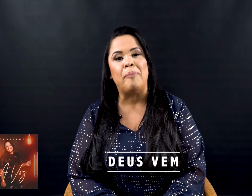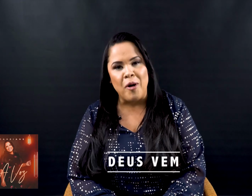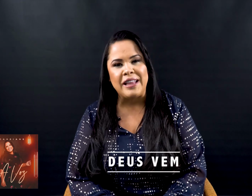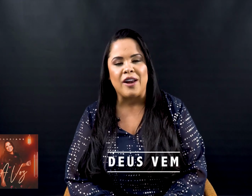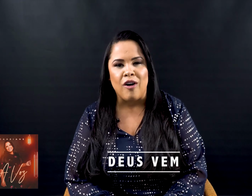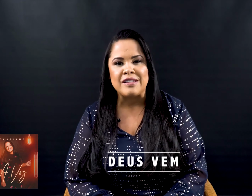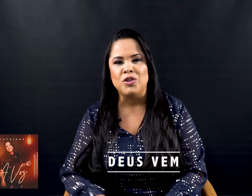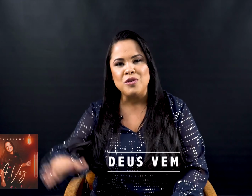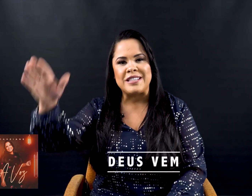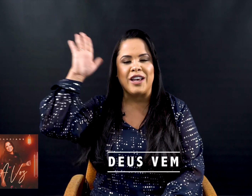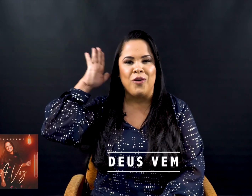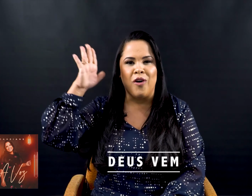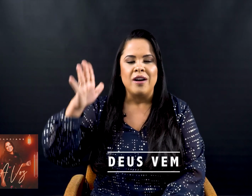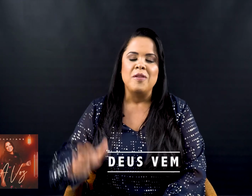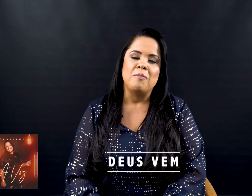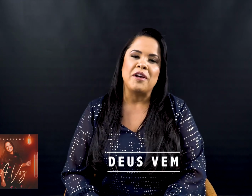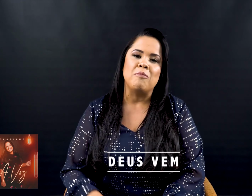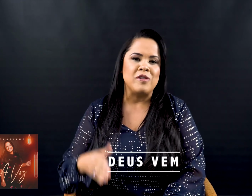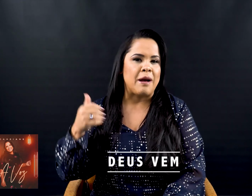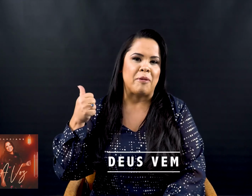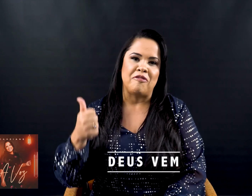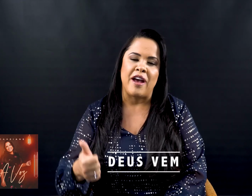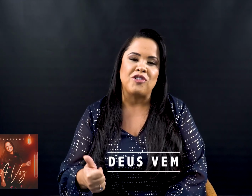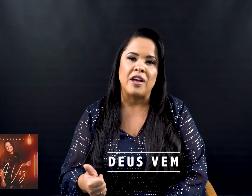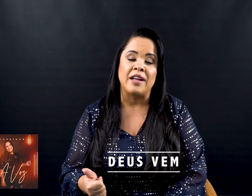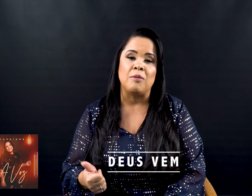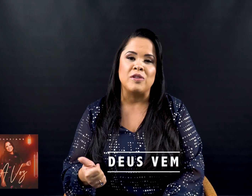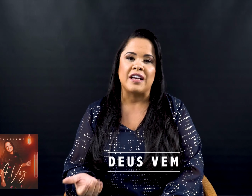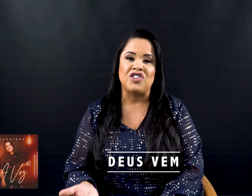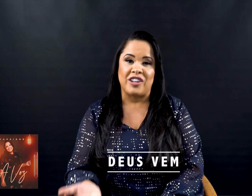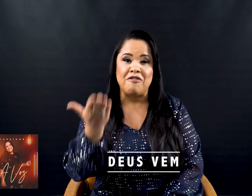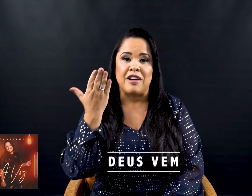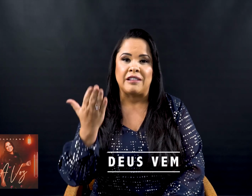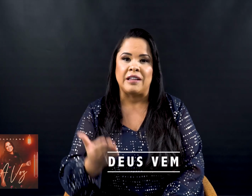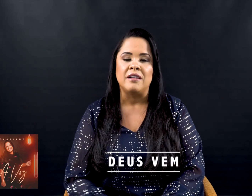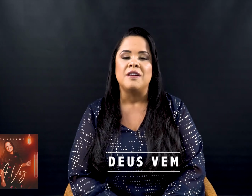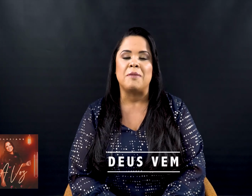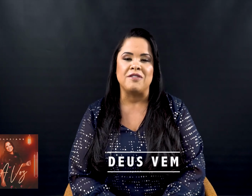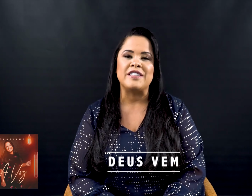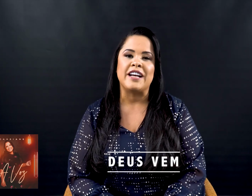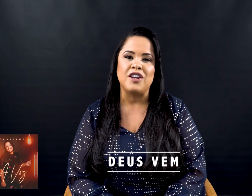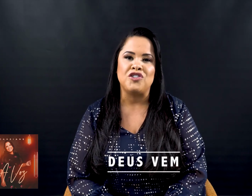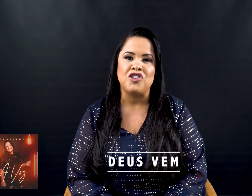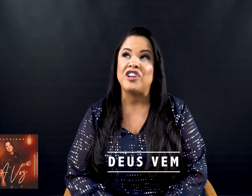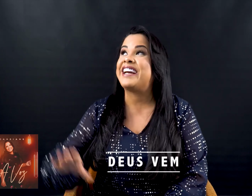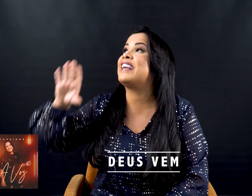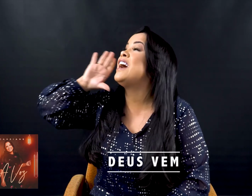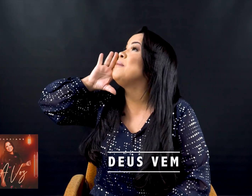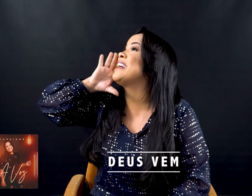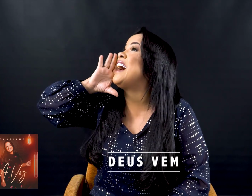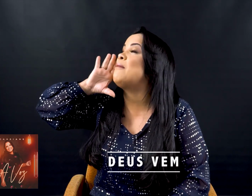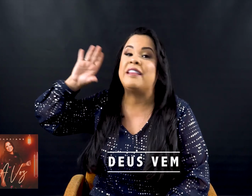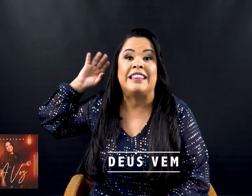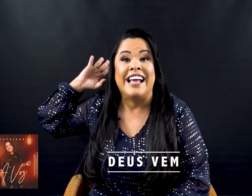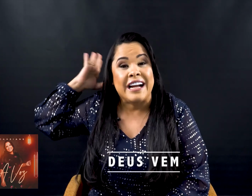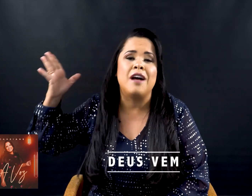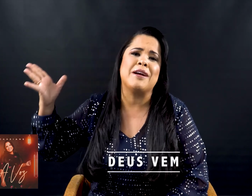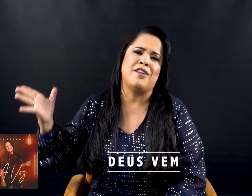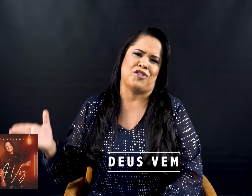é poderosa no Senhor, porque é música profética e ainda é música que te levanta, né? Pra que você acredite e clame,